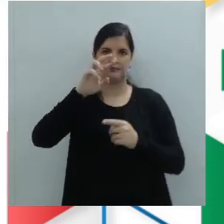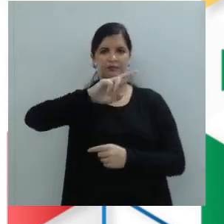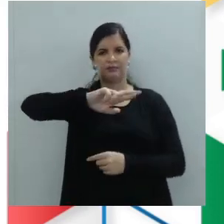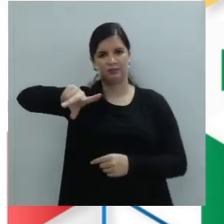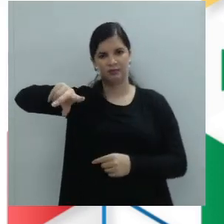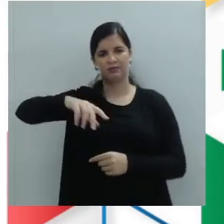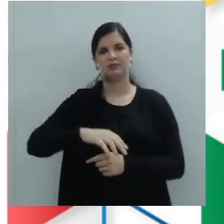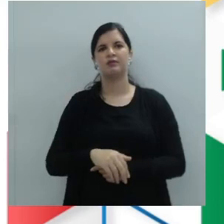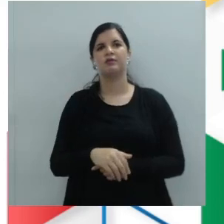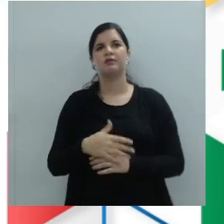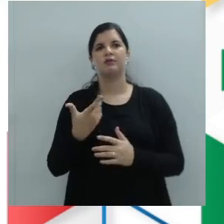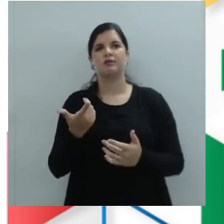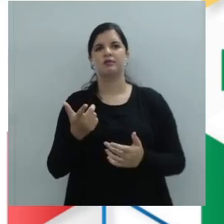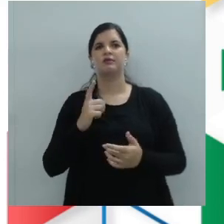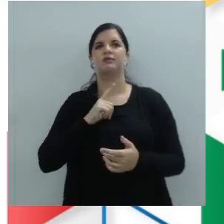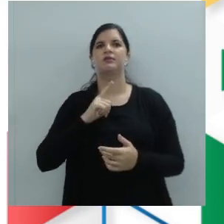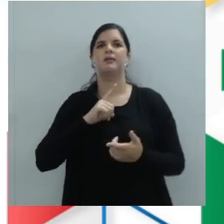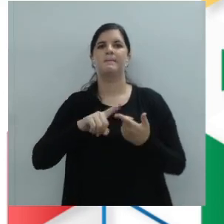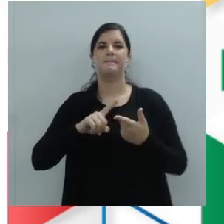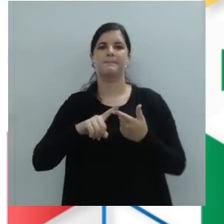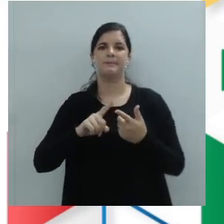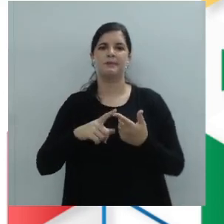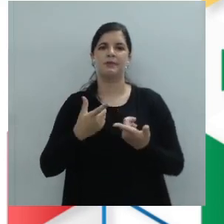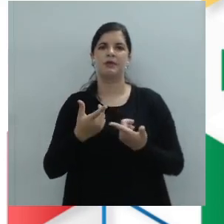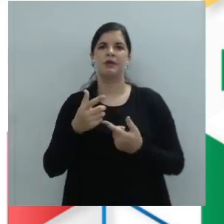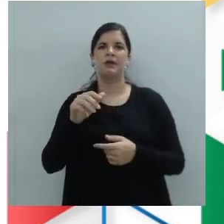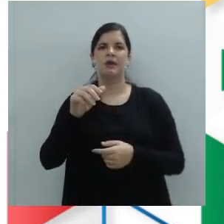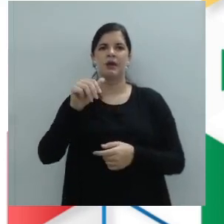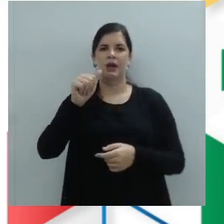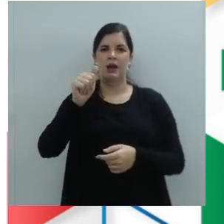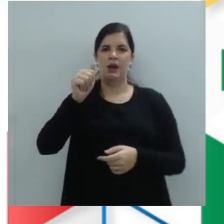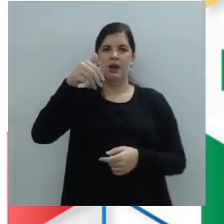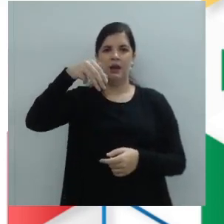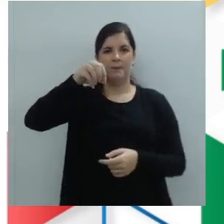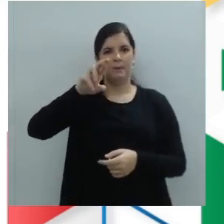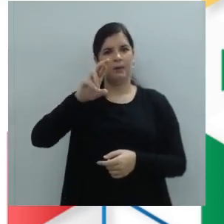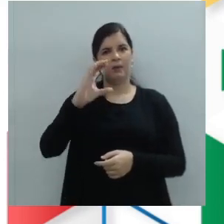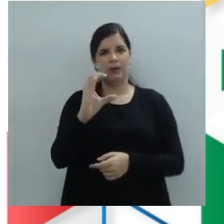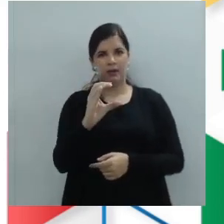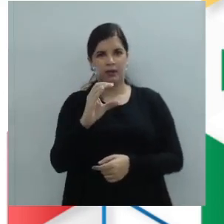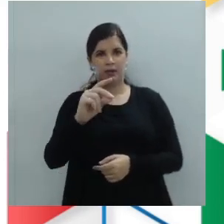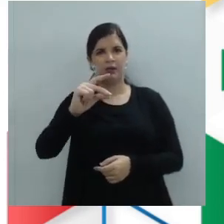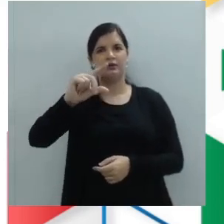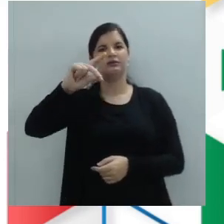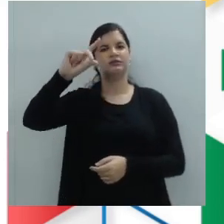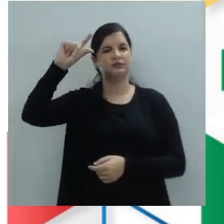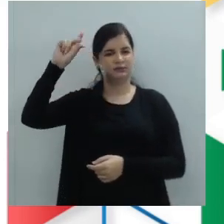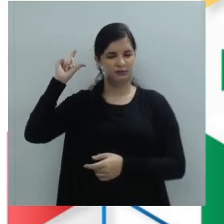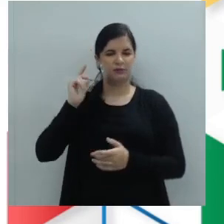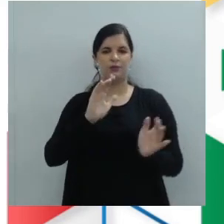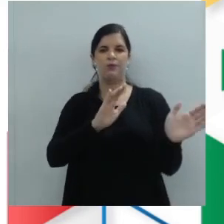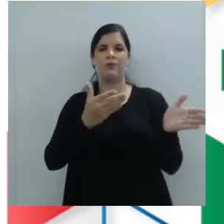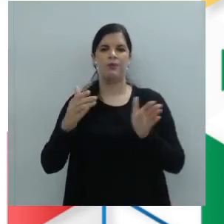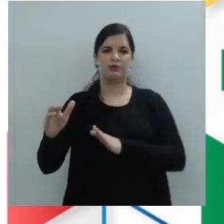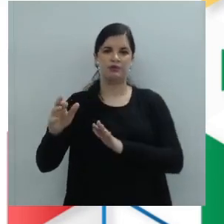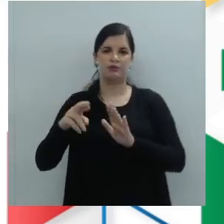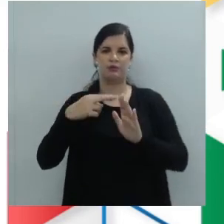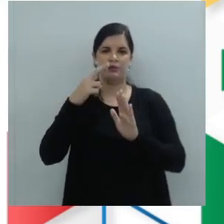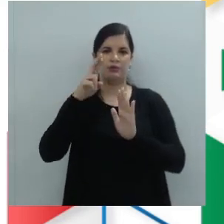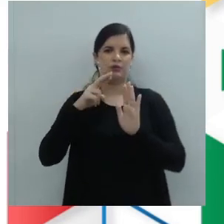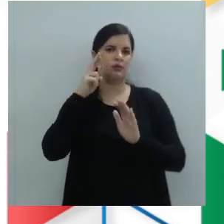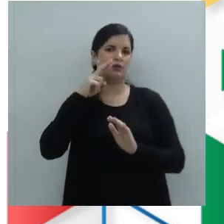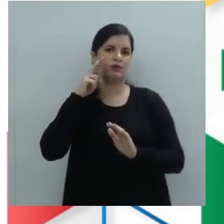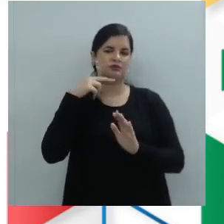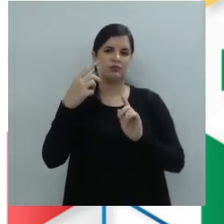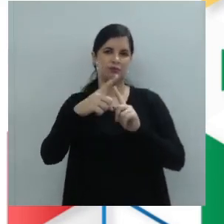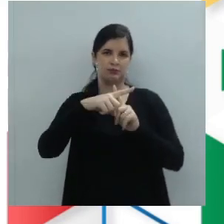diferentes. Existem, entre outras, vamos ver, a Rosa Cruz, a MORC, que é a antiga e mística Ordem Rosa Cruz.